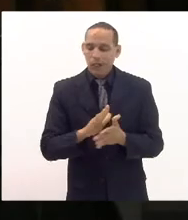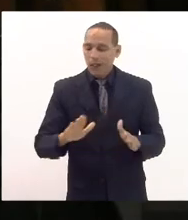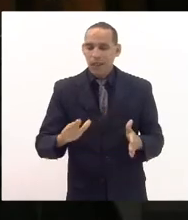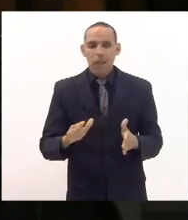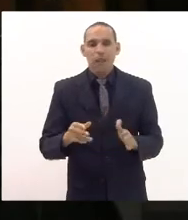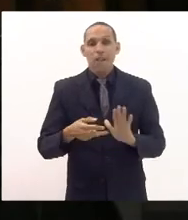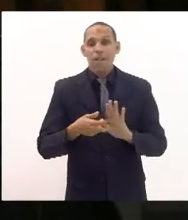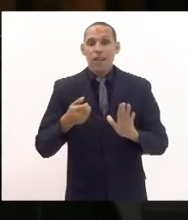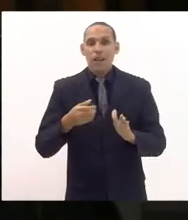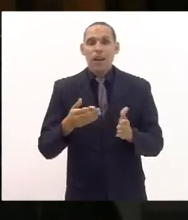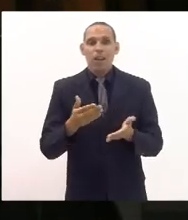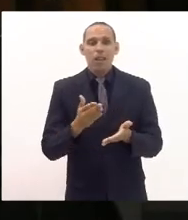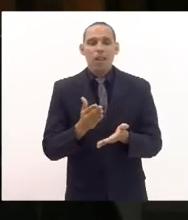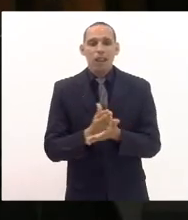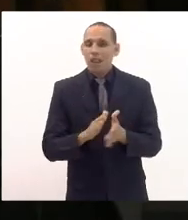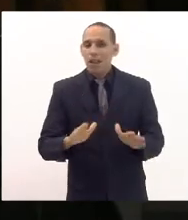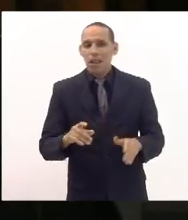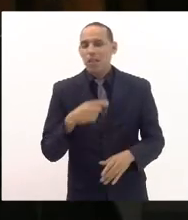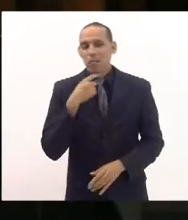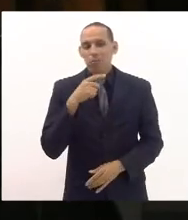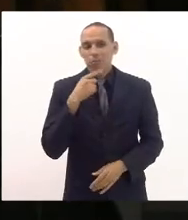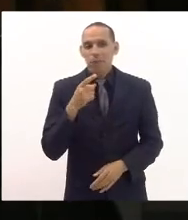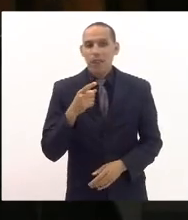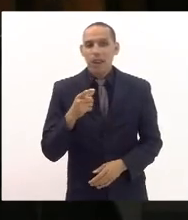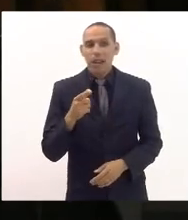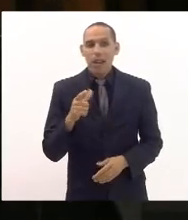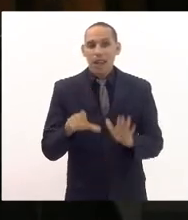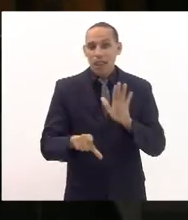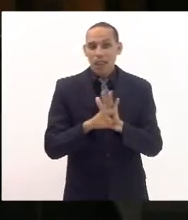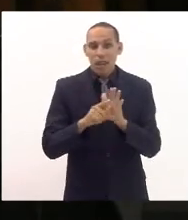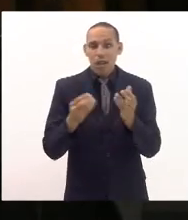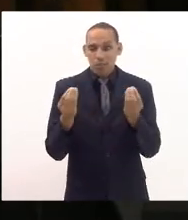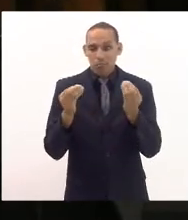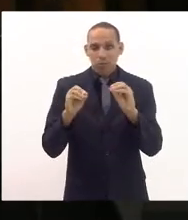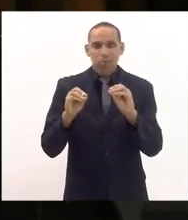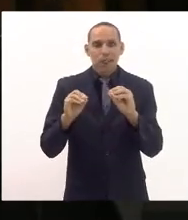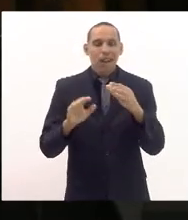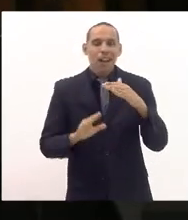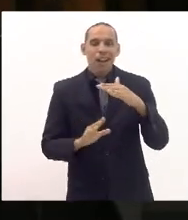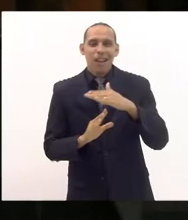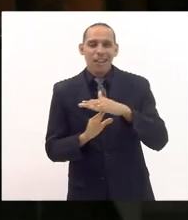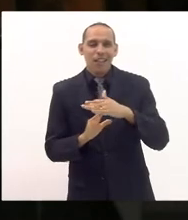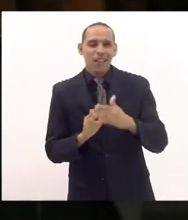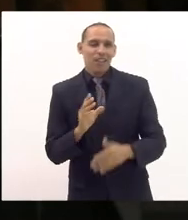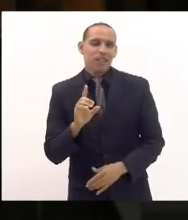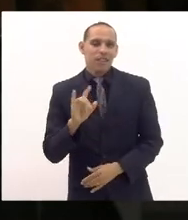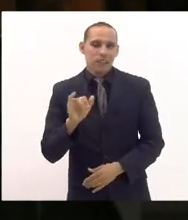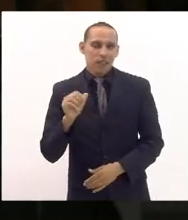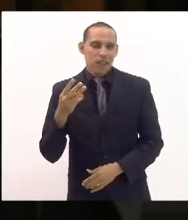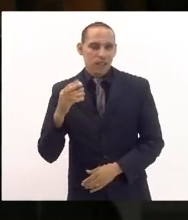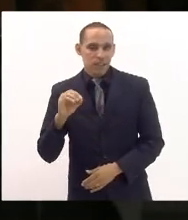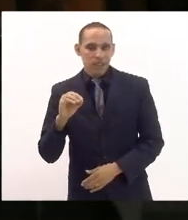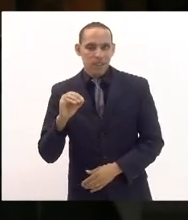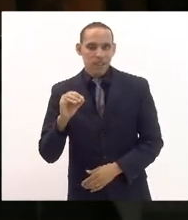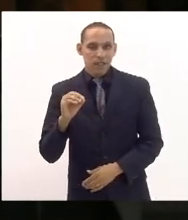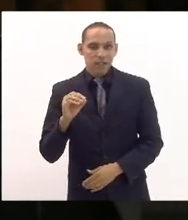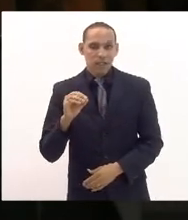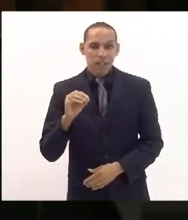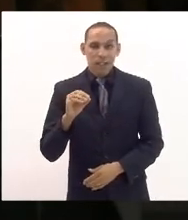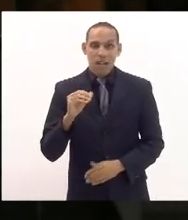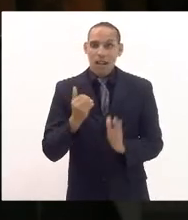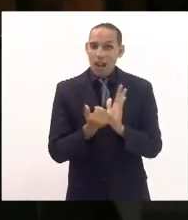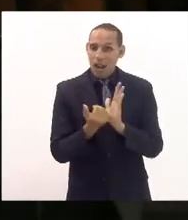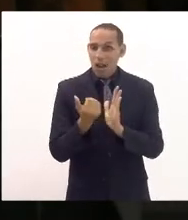derrubar um veto à lei tem que estar publicada até o dia trinta falando aumentos